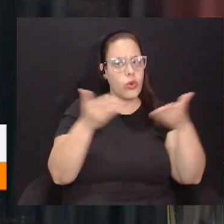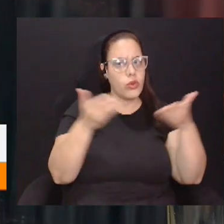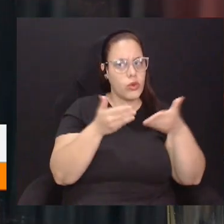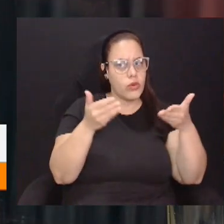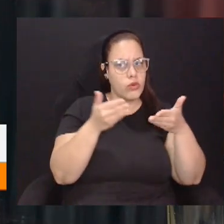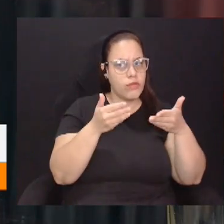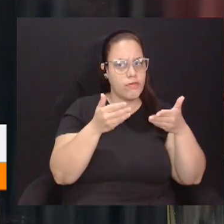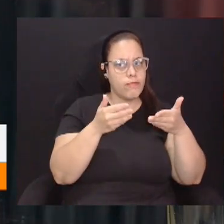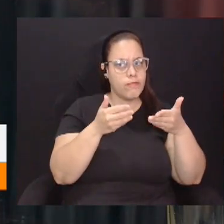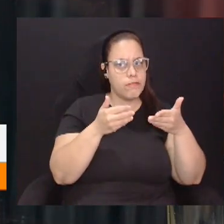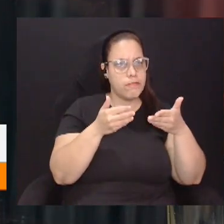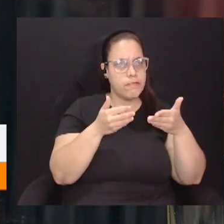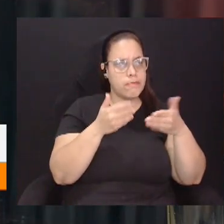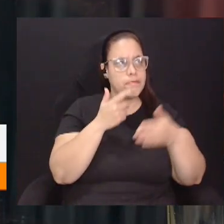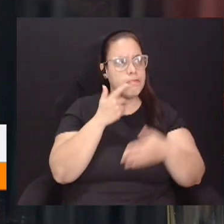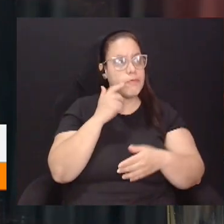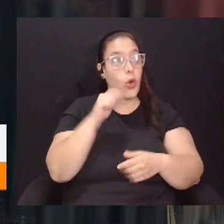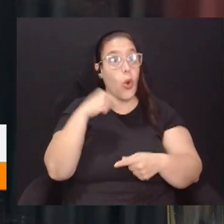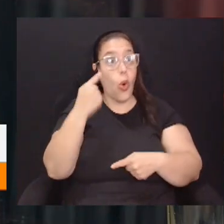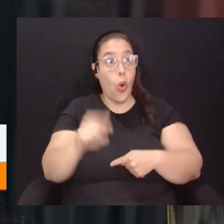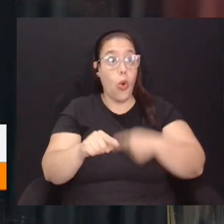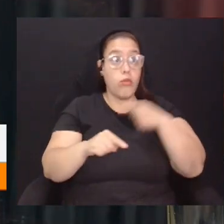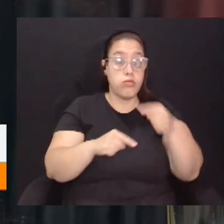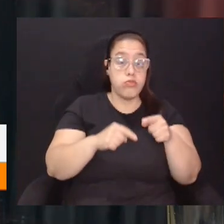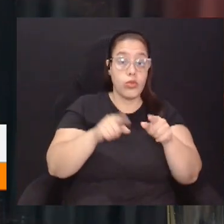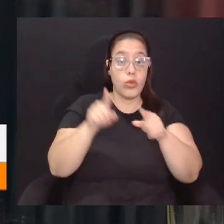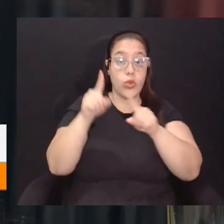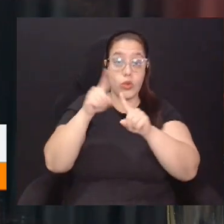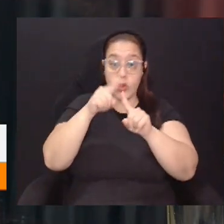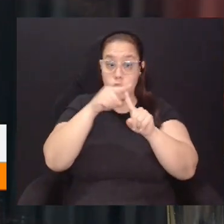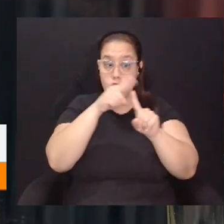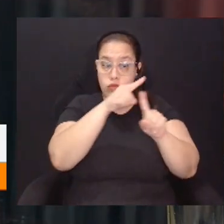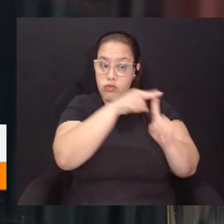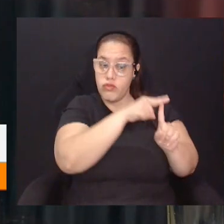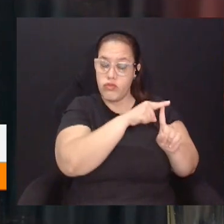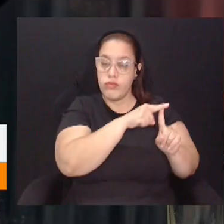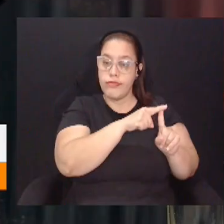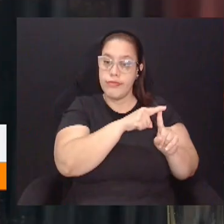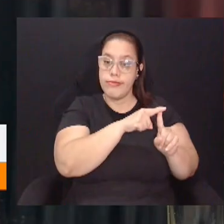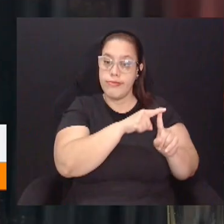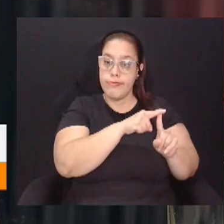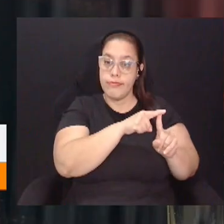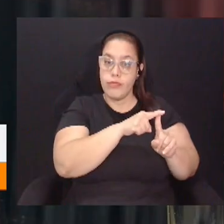nessas outras plataformas, né, então você tem um teatro